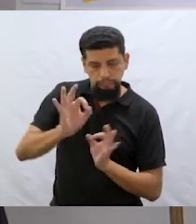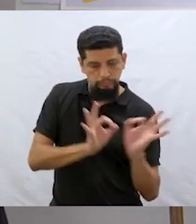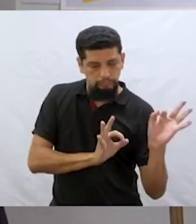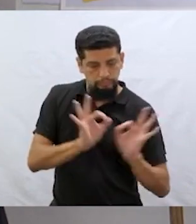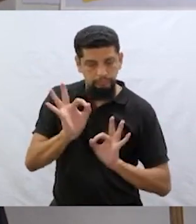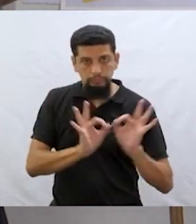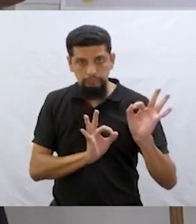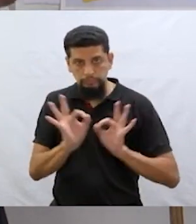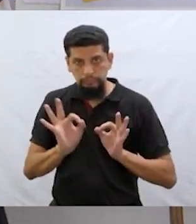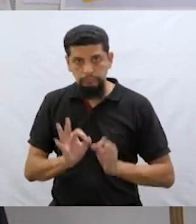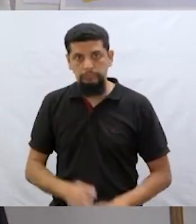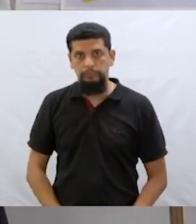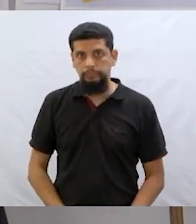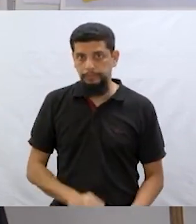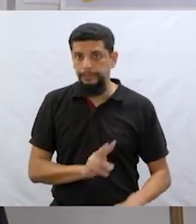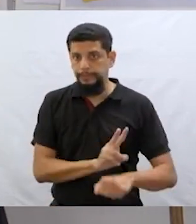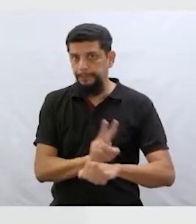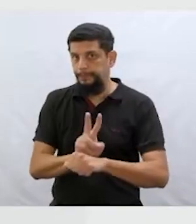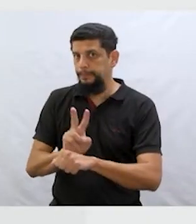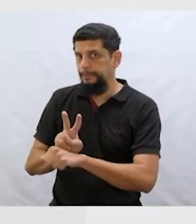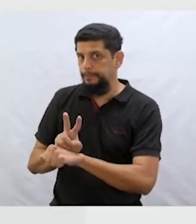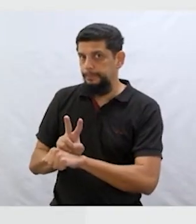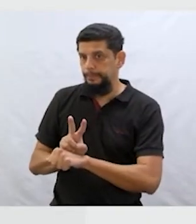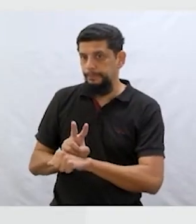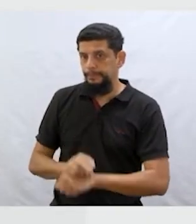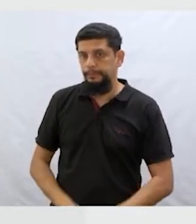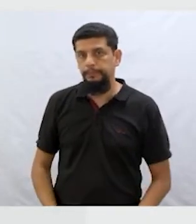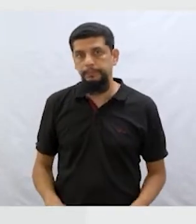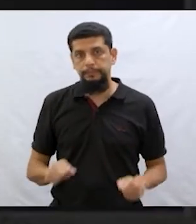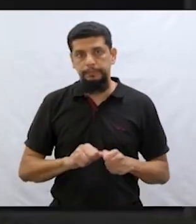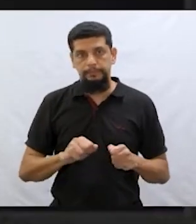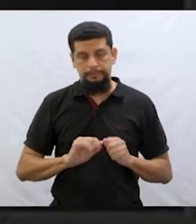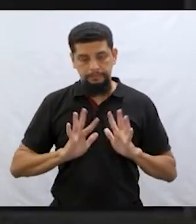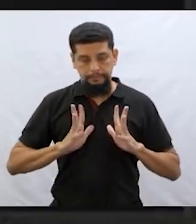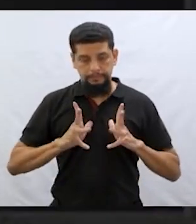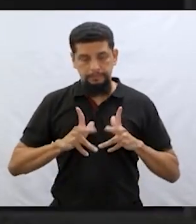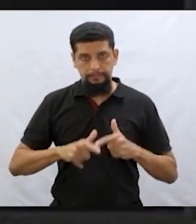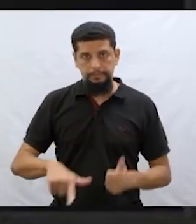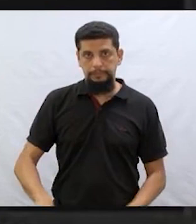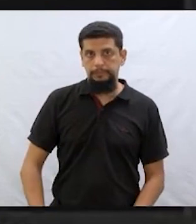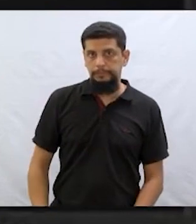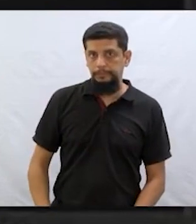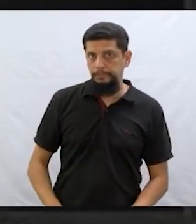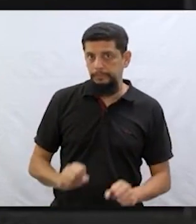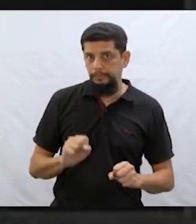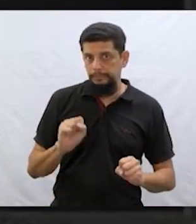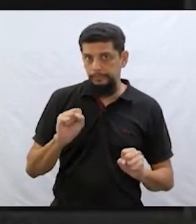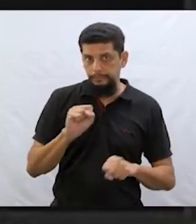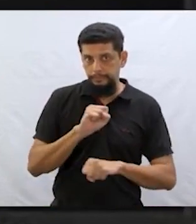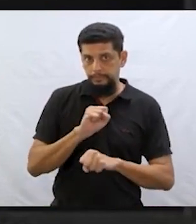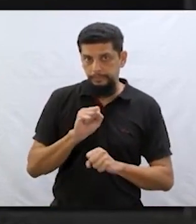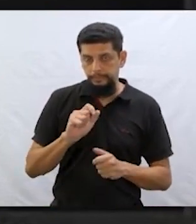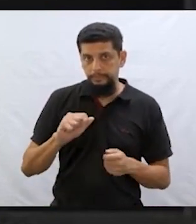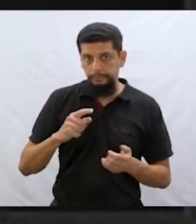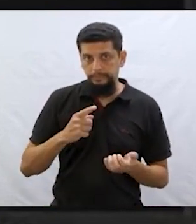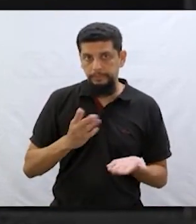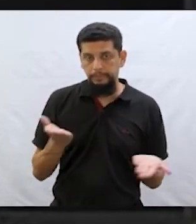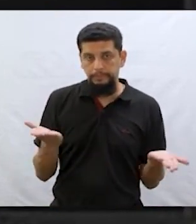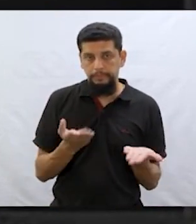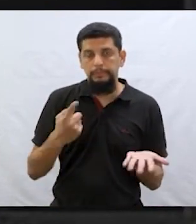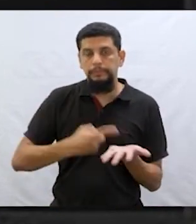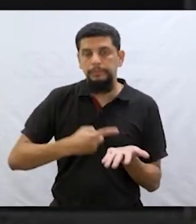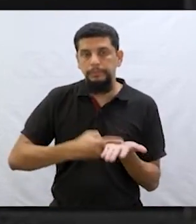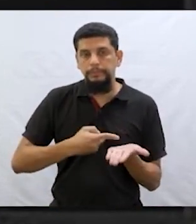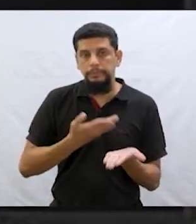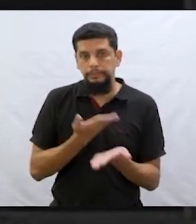limpo, organizado, com os nossos cuidados, não é? Então a gente vai fazer toda essa higiene já já. O que nós